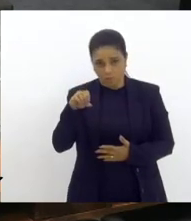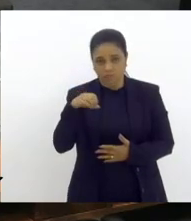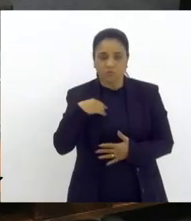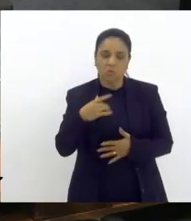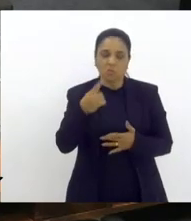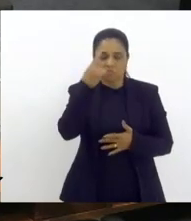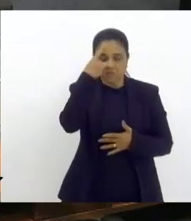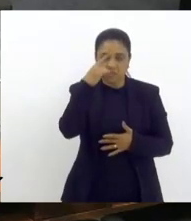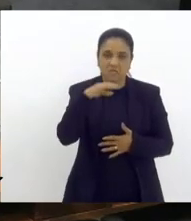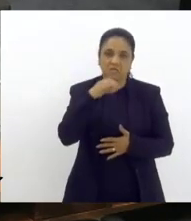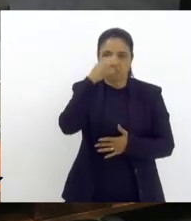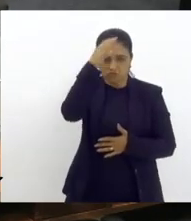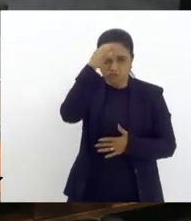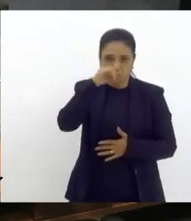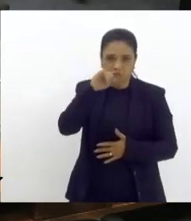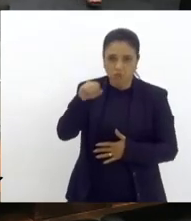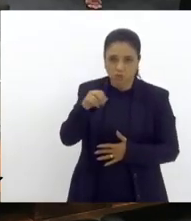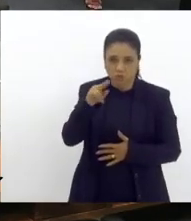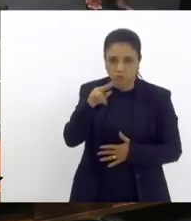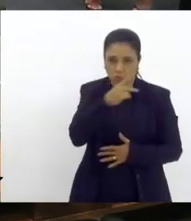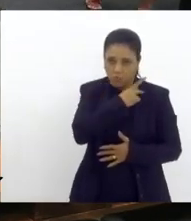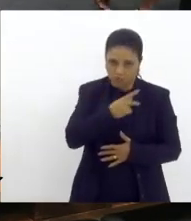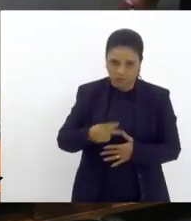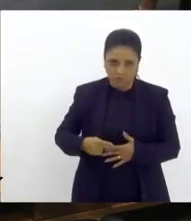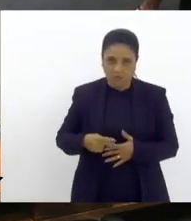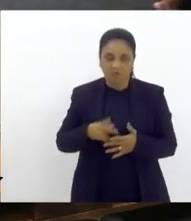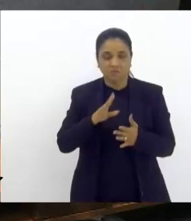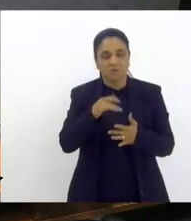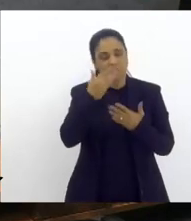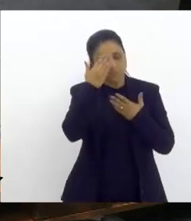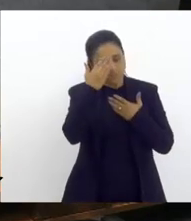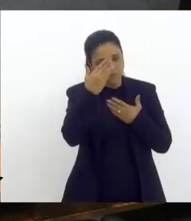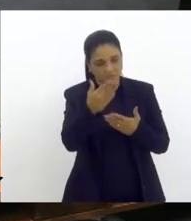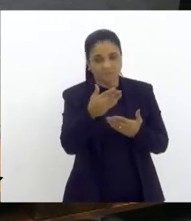Obrigada assim Senhor